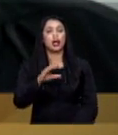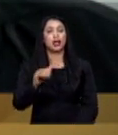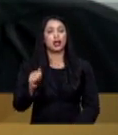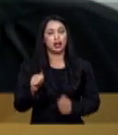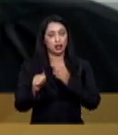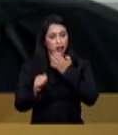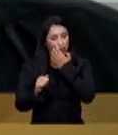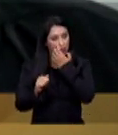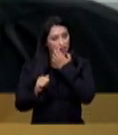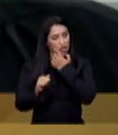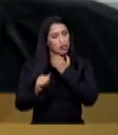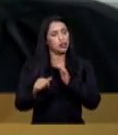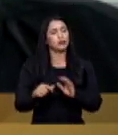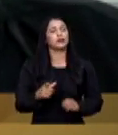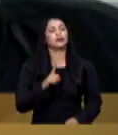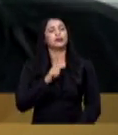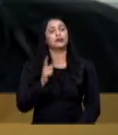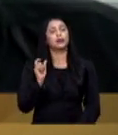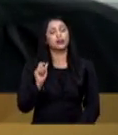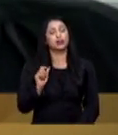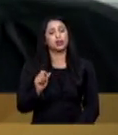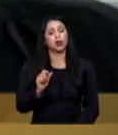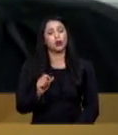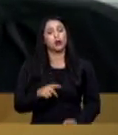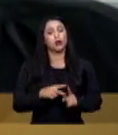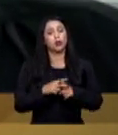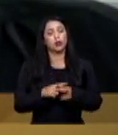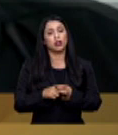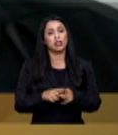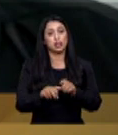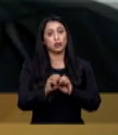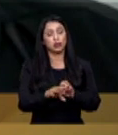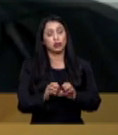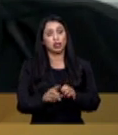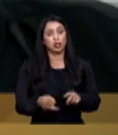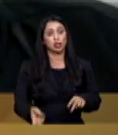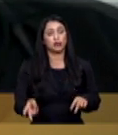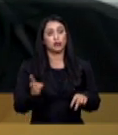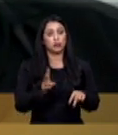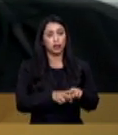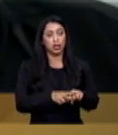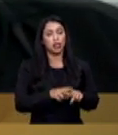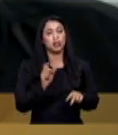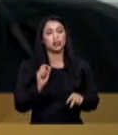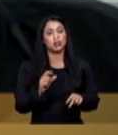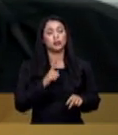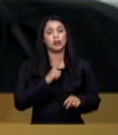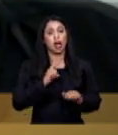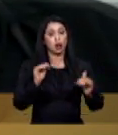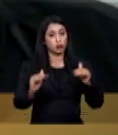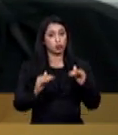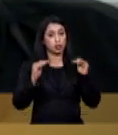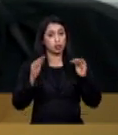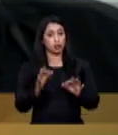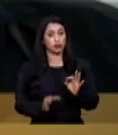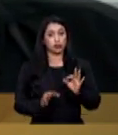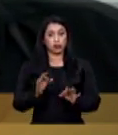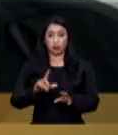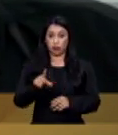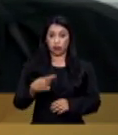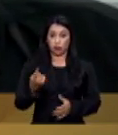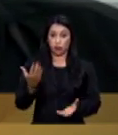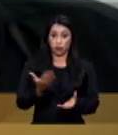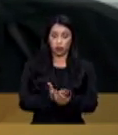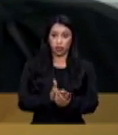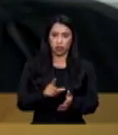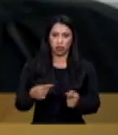artigo 101, inciso 6. Trata-se aqui de medida socioeducativa privativa de liberdade a ser aplicada por autoridade judicial após o devido